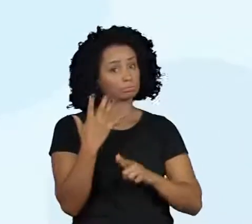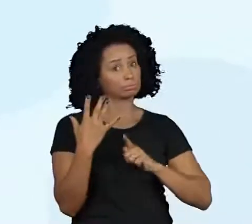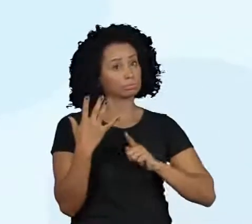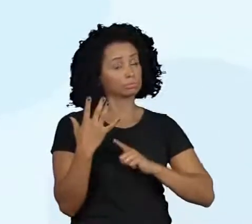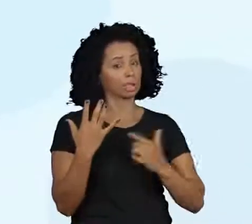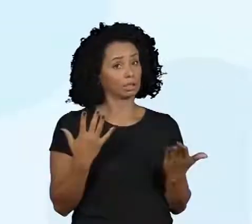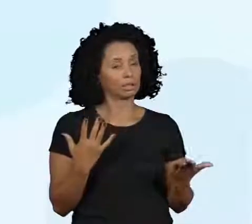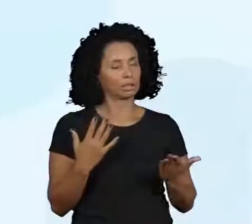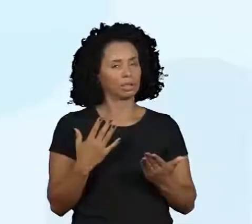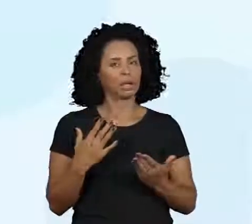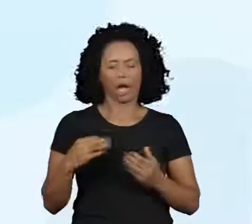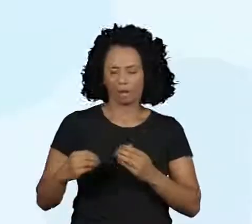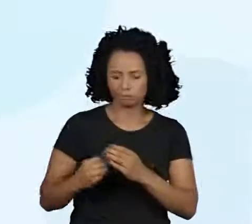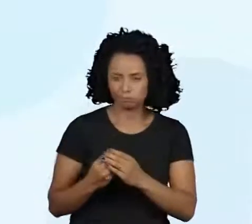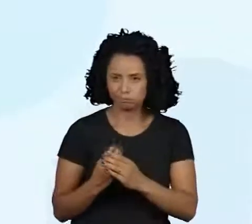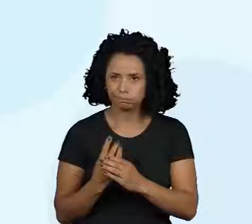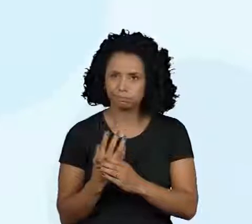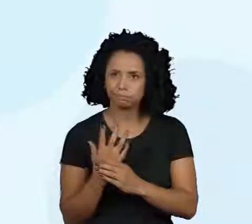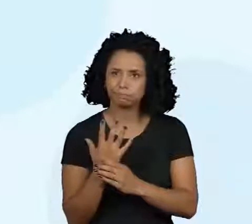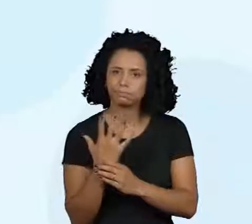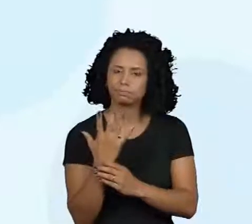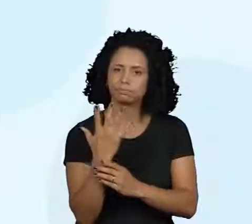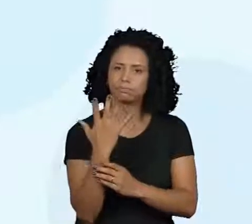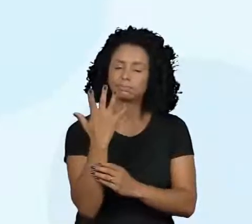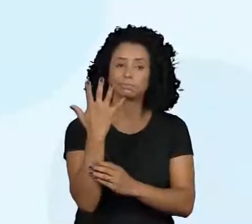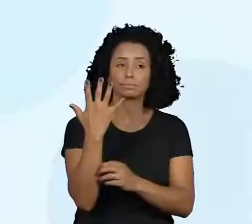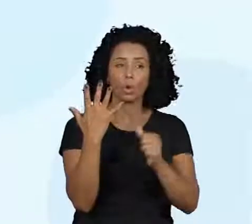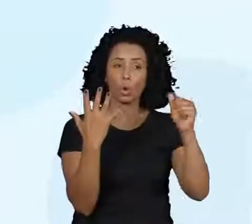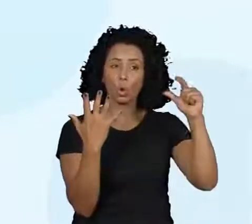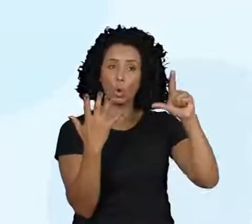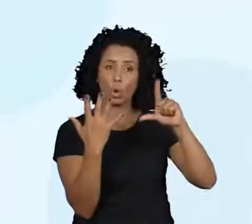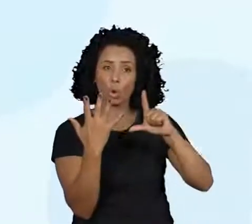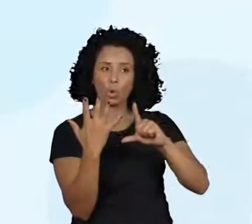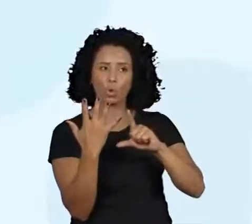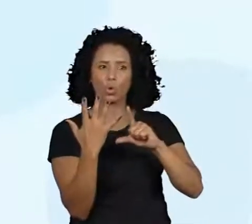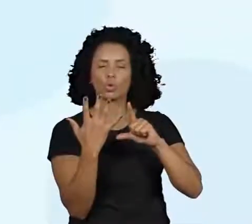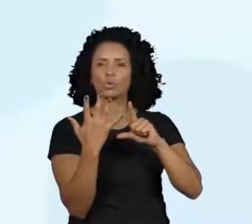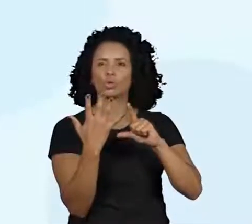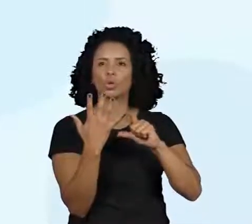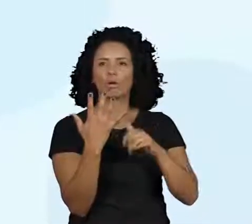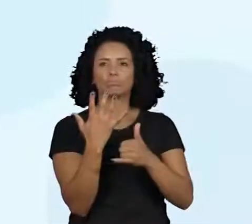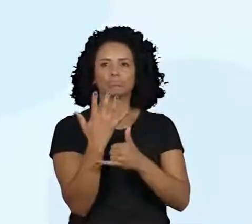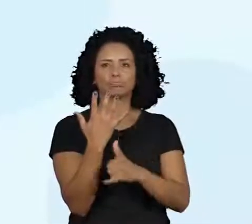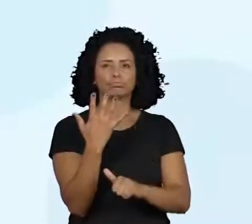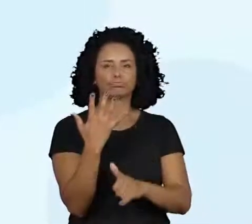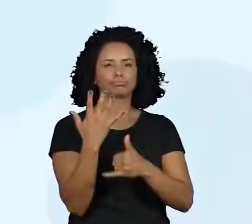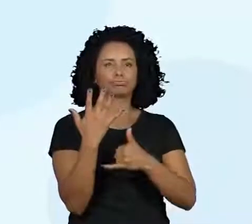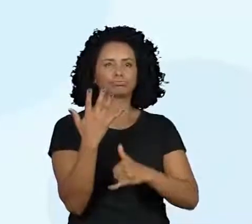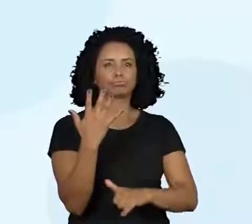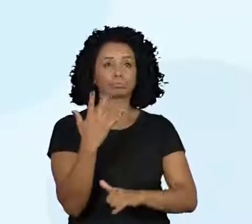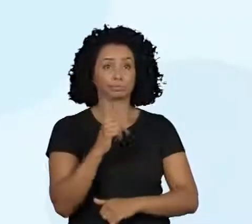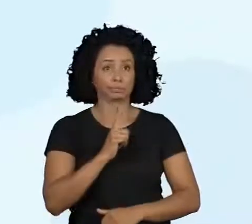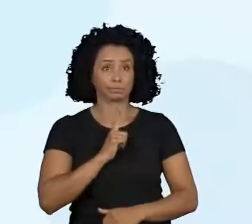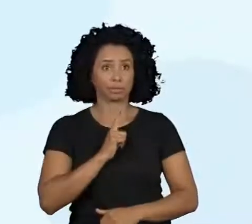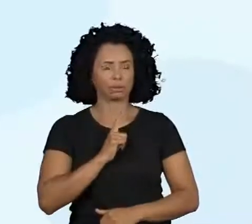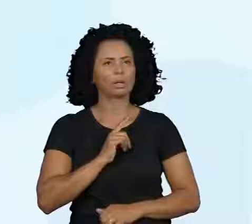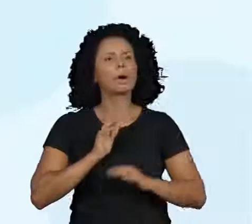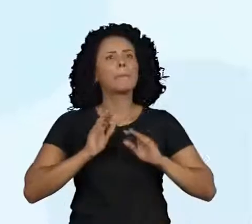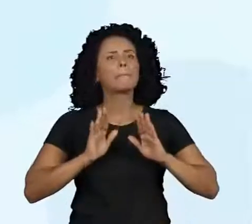consegue produzir o seu próprio alimento, certo? E aí, o ser vivo que